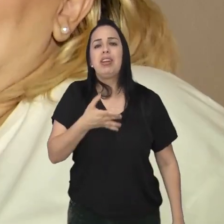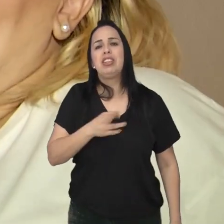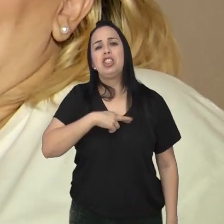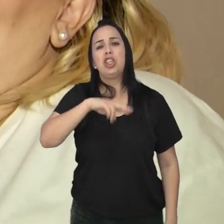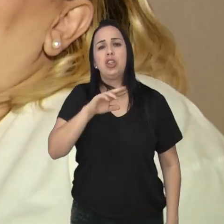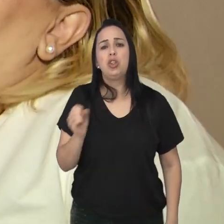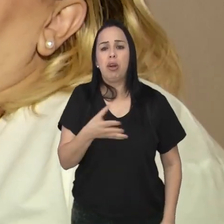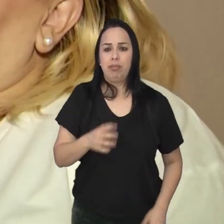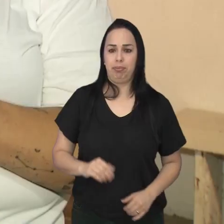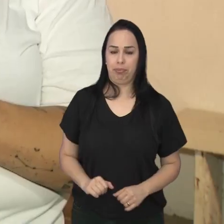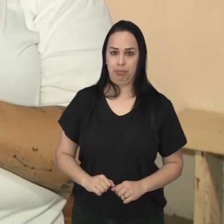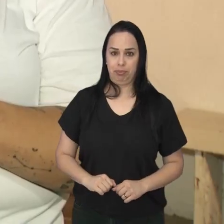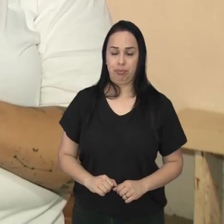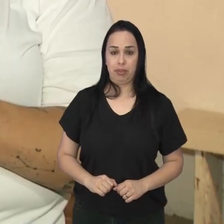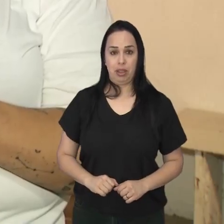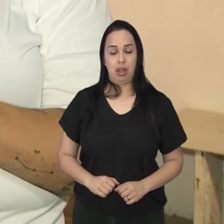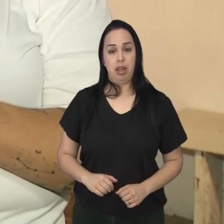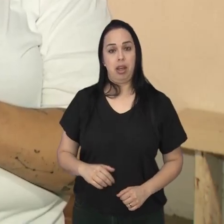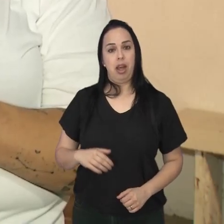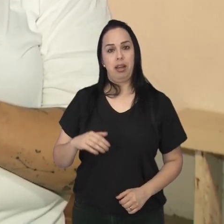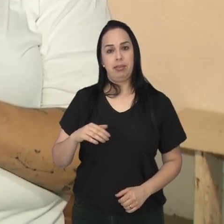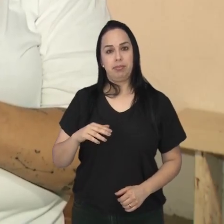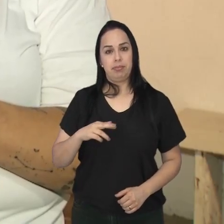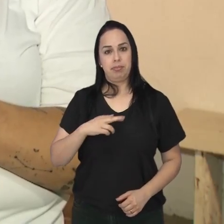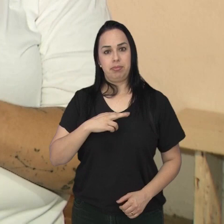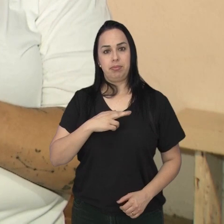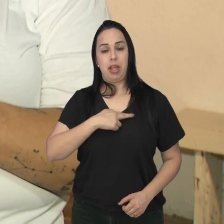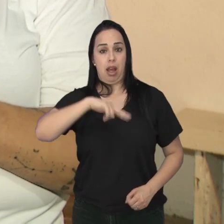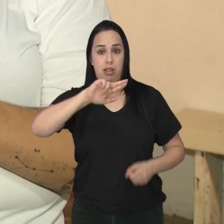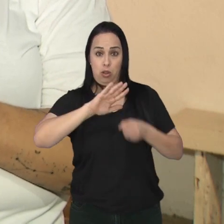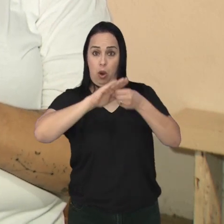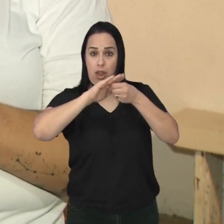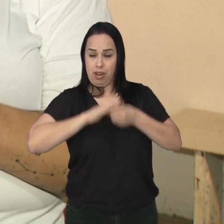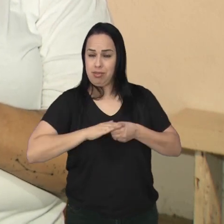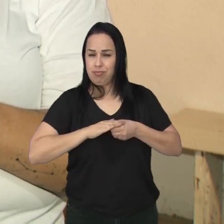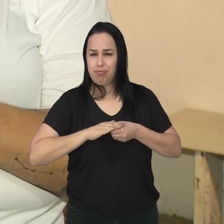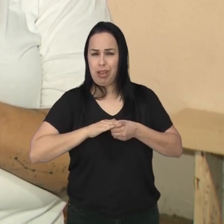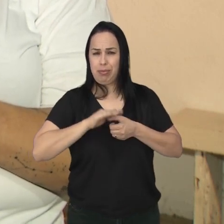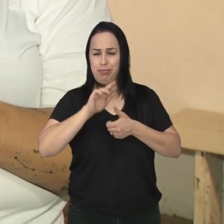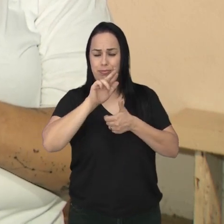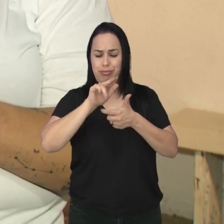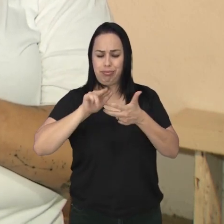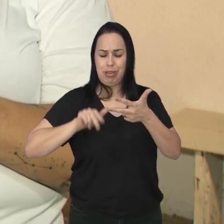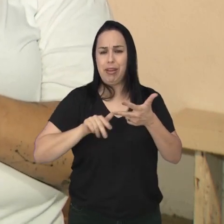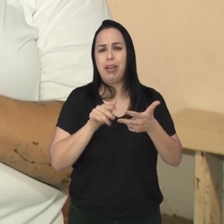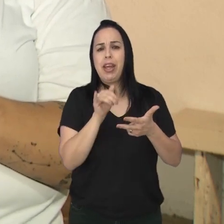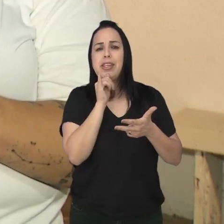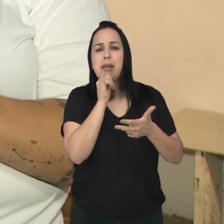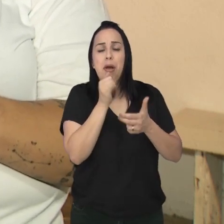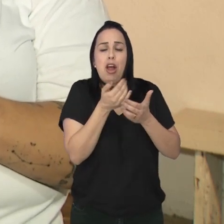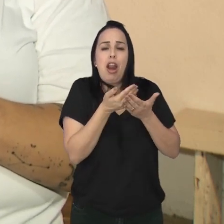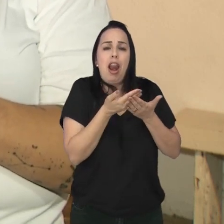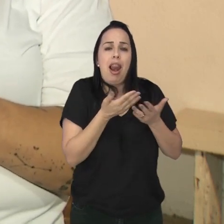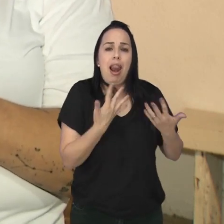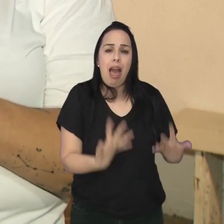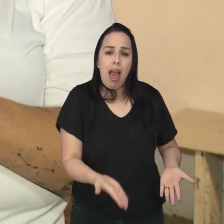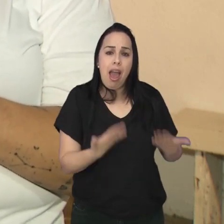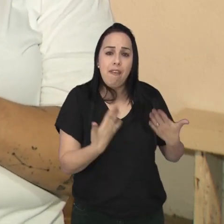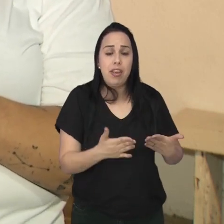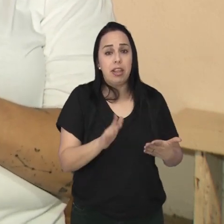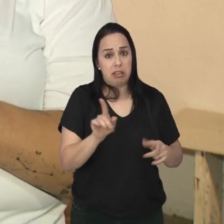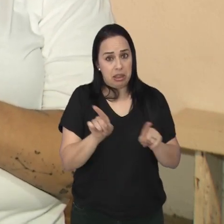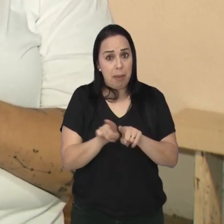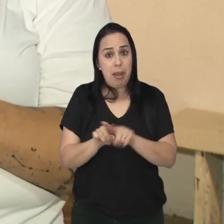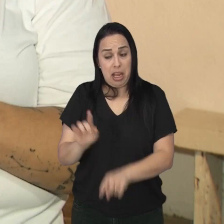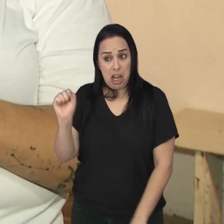encontrar na nova religião. Eu creio que a intolerância ela tem vários pontos, né? Então ela tem uma intolerância leve e